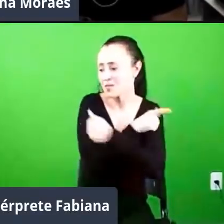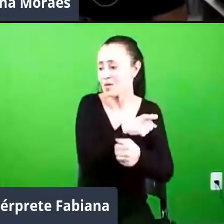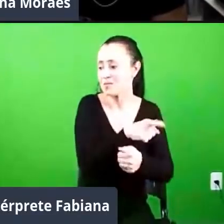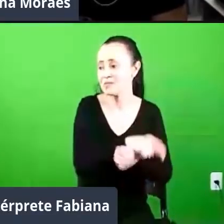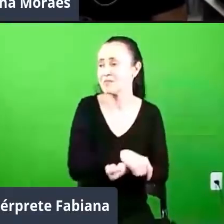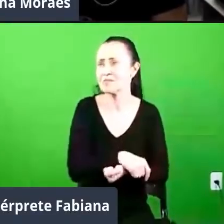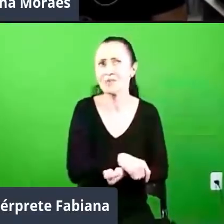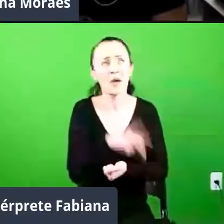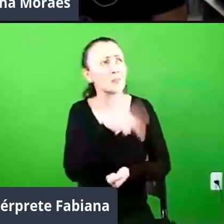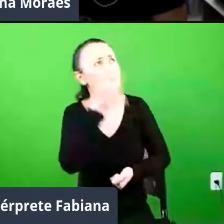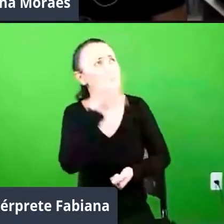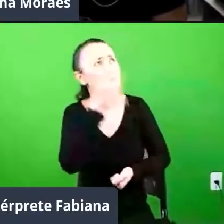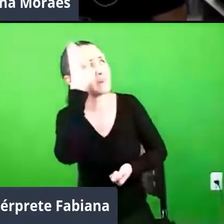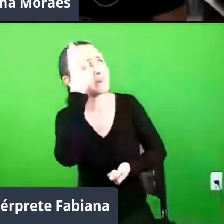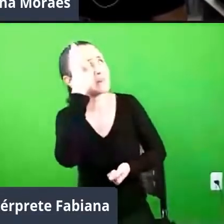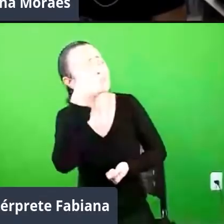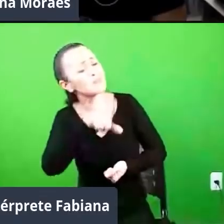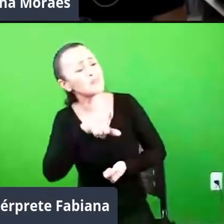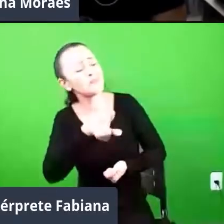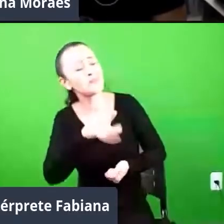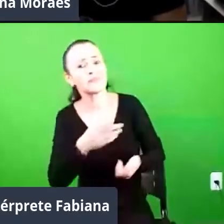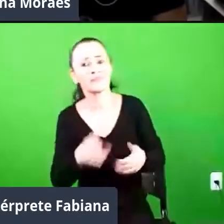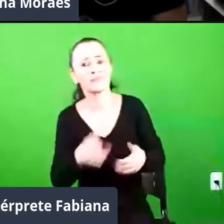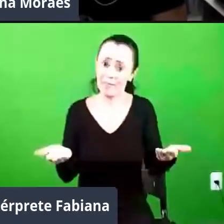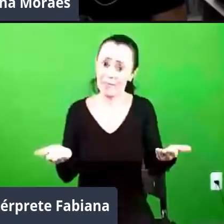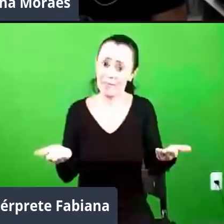professora Sheila, é o que temos para hoje.